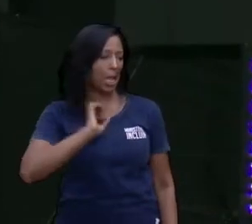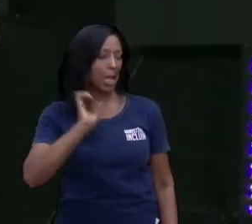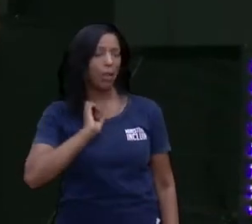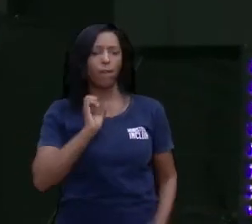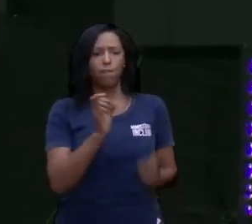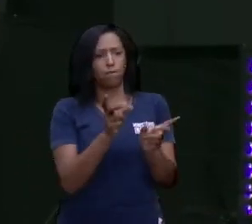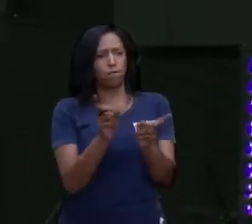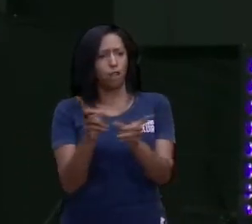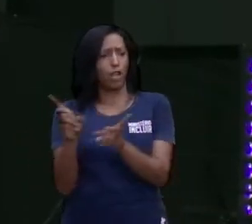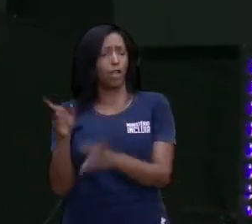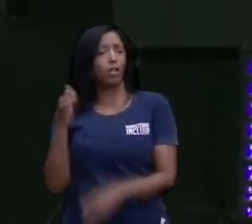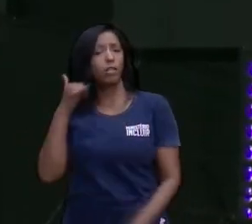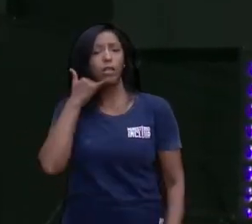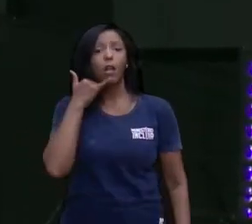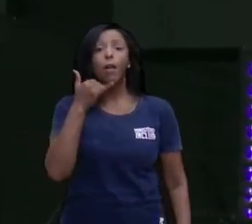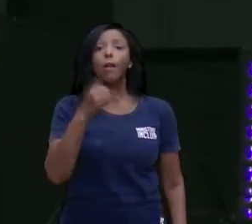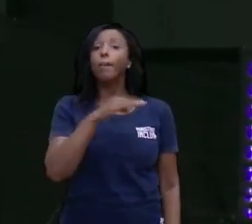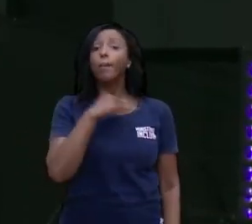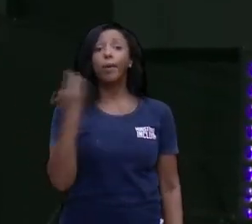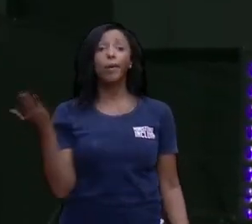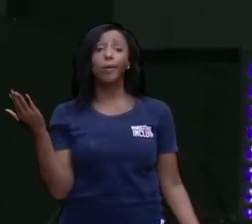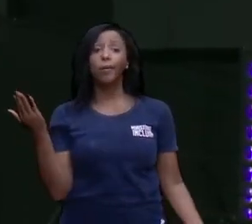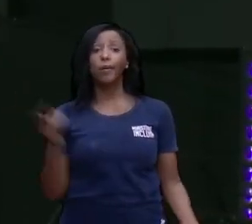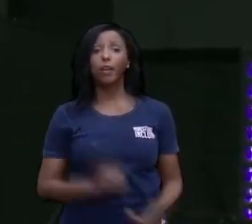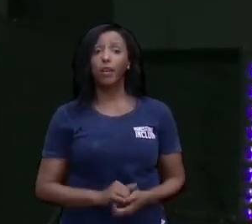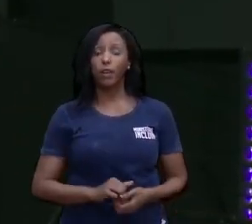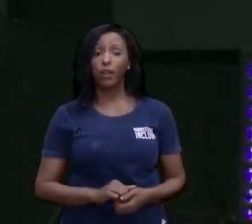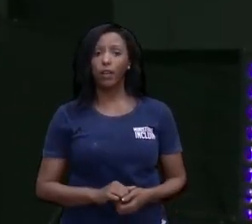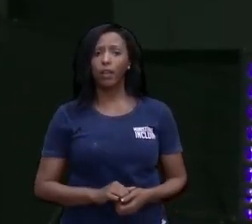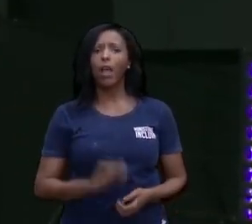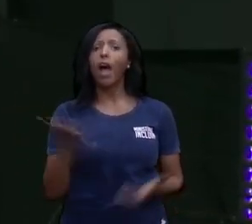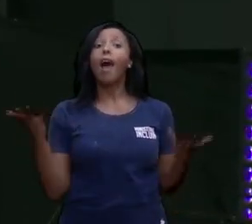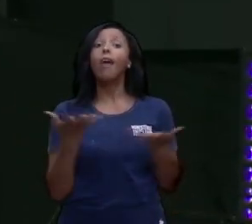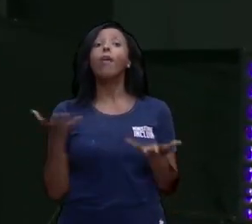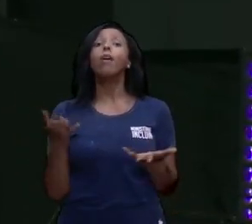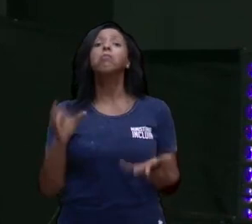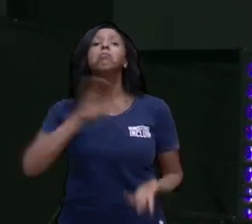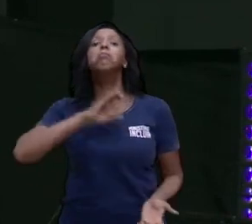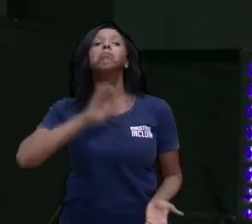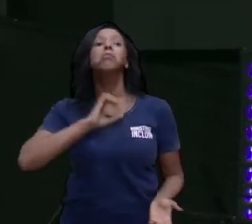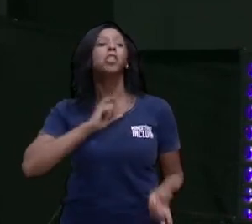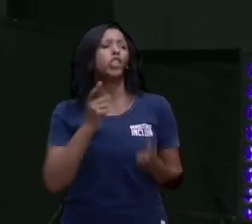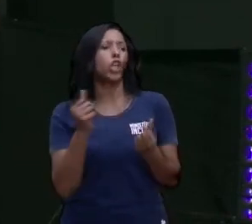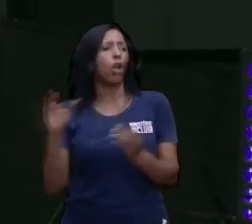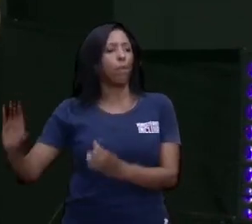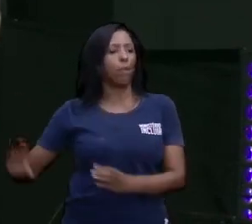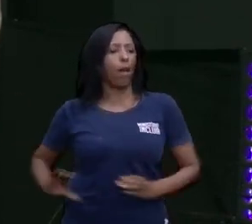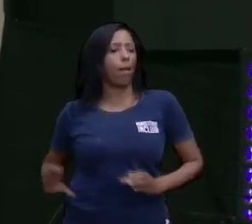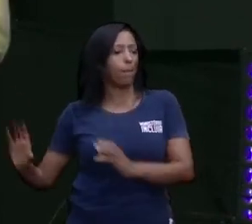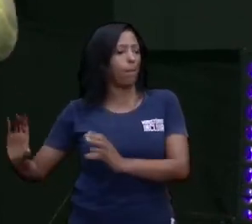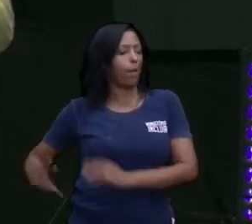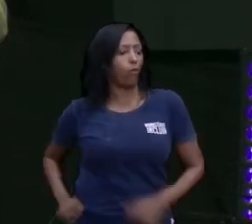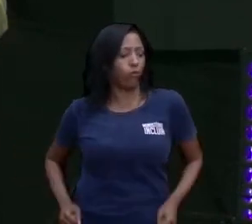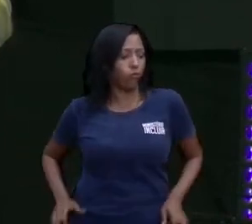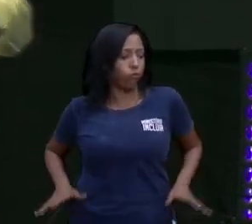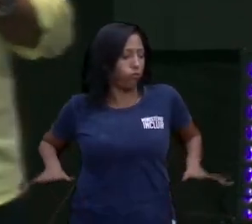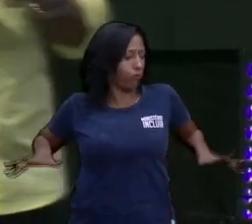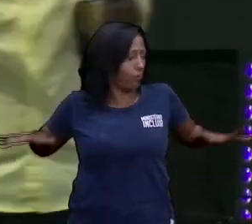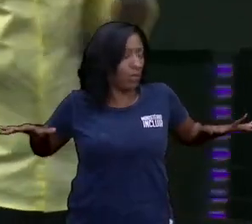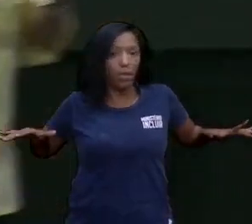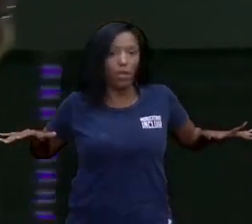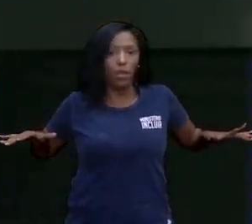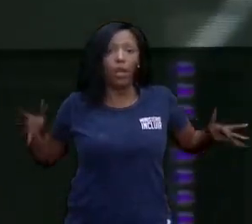e morreu com 78 anos eu te perguntar uma coisa os bilhões de Fortuna dele vai adiantar de alguma coisa agora sim sim ou não